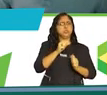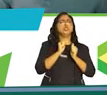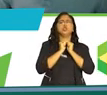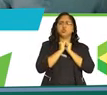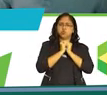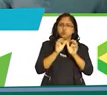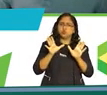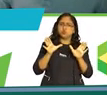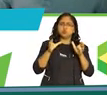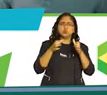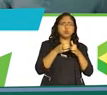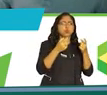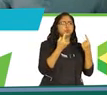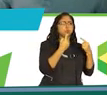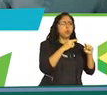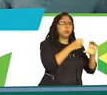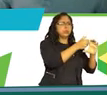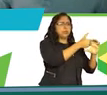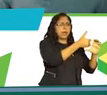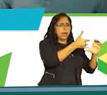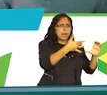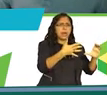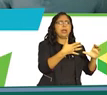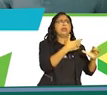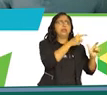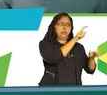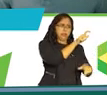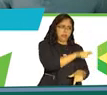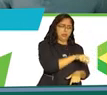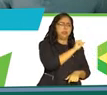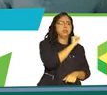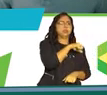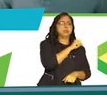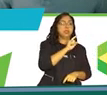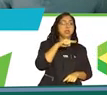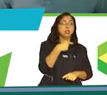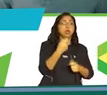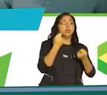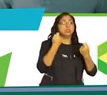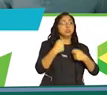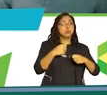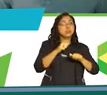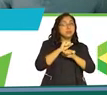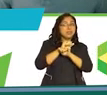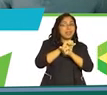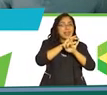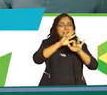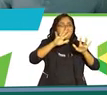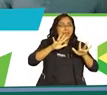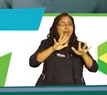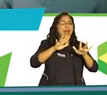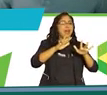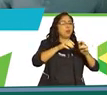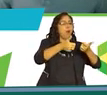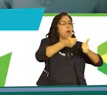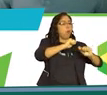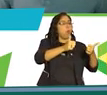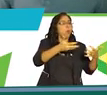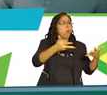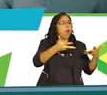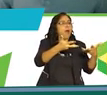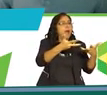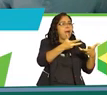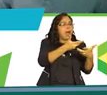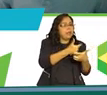daí, tudo mais é dissenso. E ou a gente esclarece metodologicamente a qualidade desse dissenso, tendo por premissa o